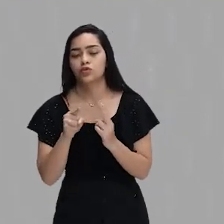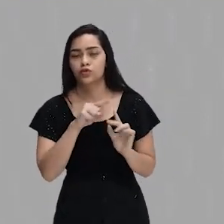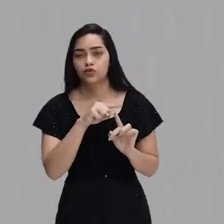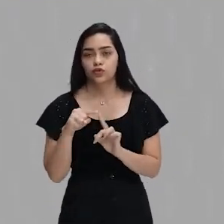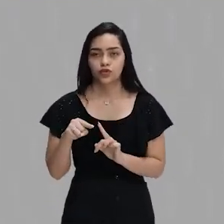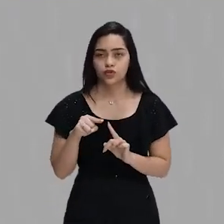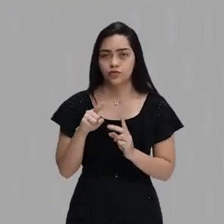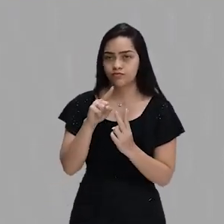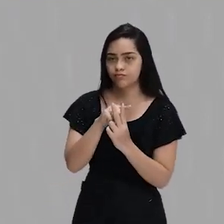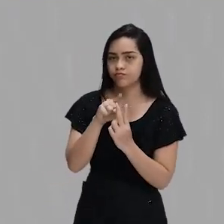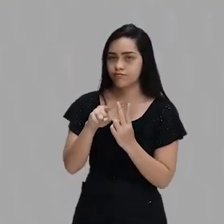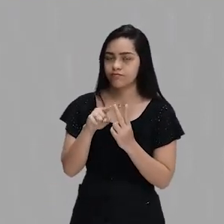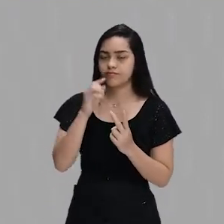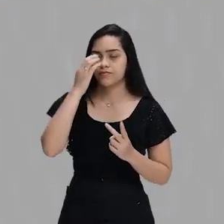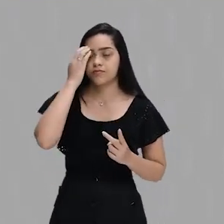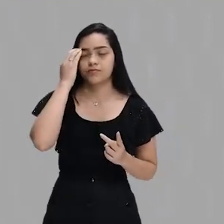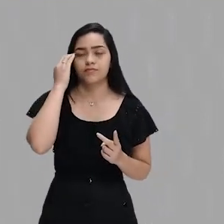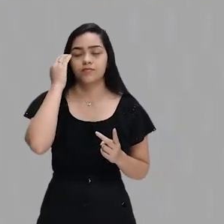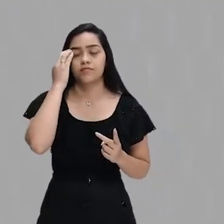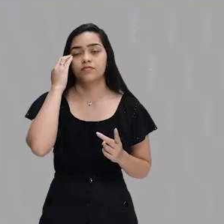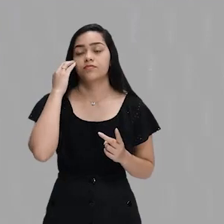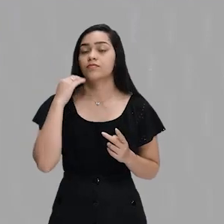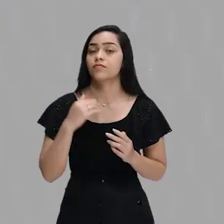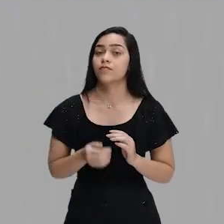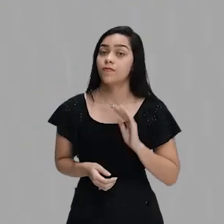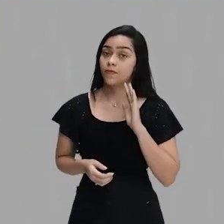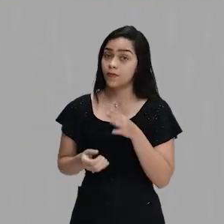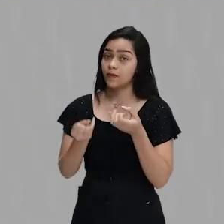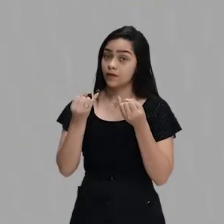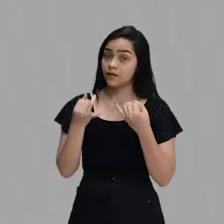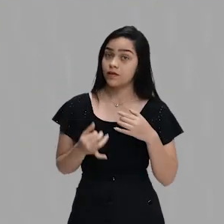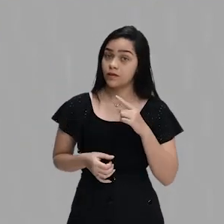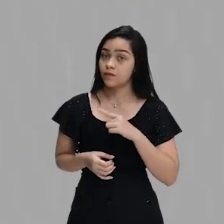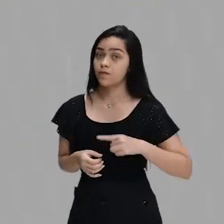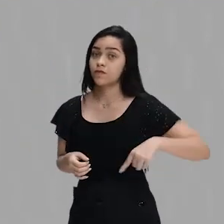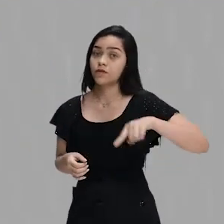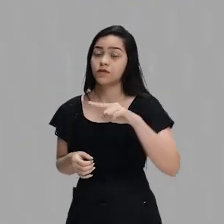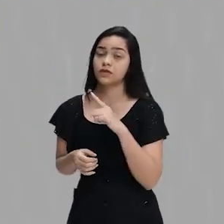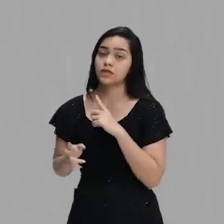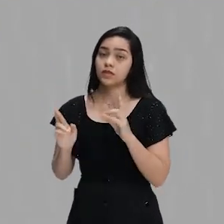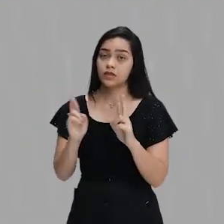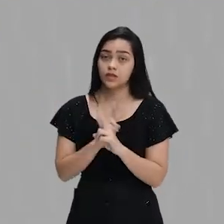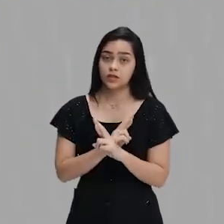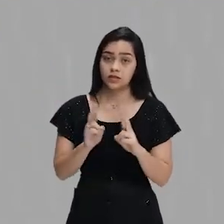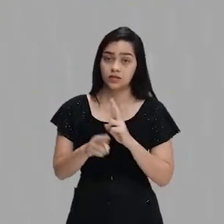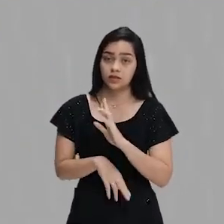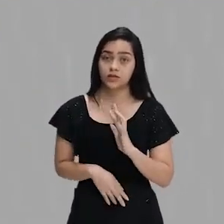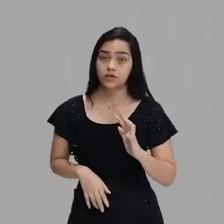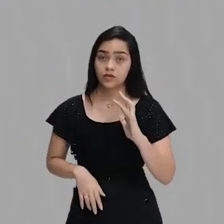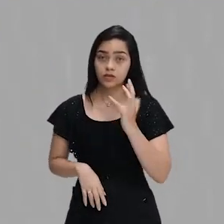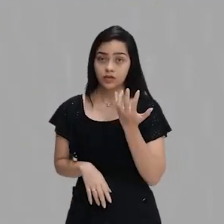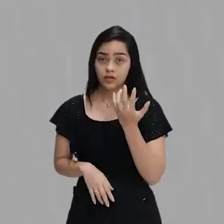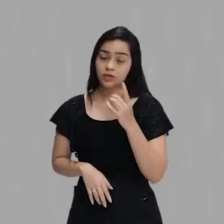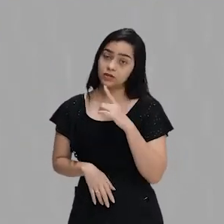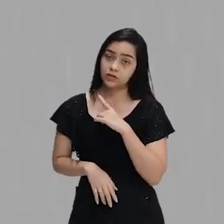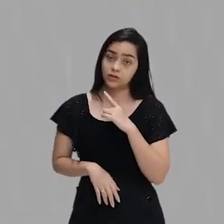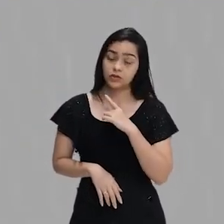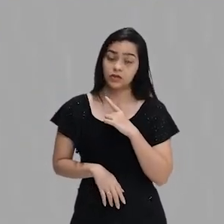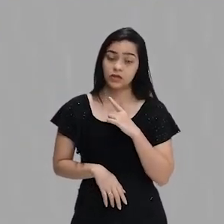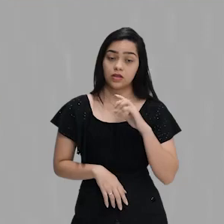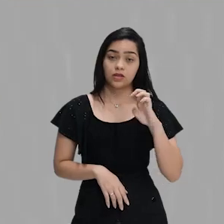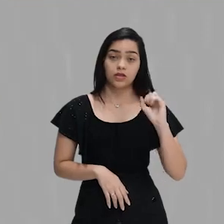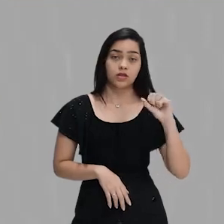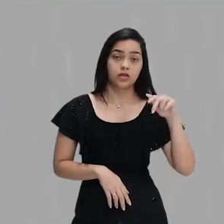relações, harmônicas ou desarmônicas. E, como eu já expliquei para vocês, são relações que ocorrem entre indivíduos de